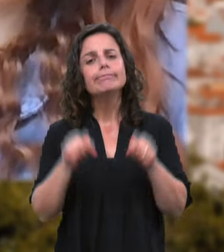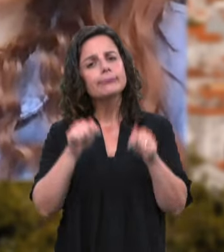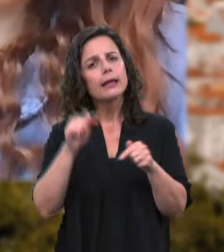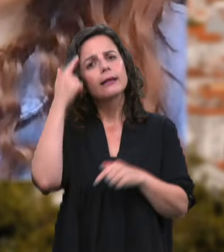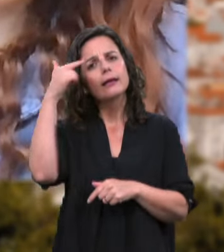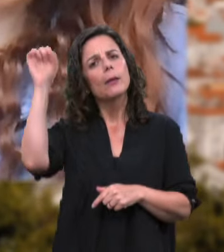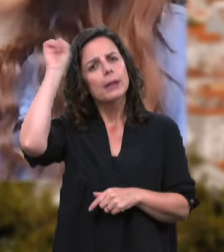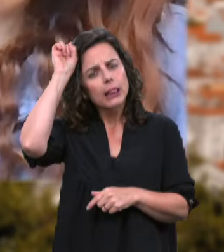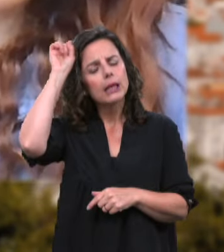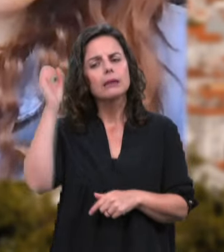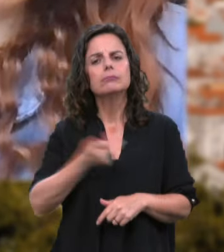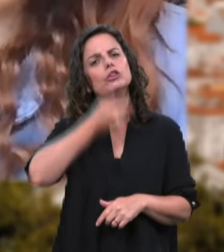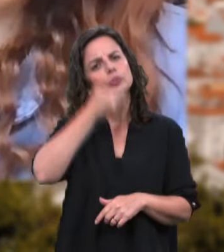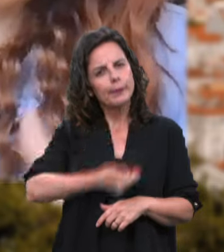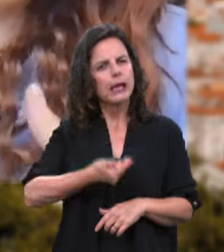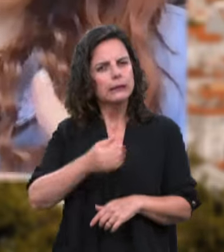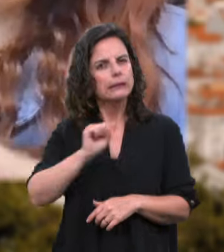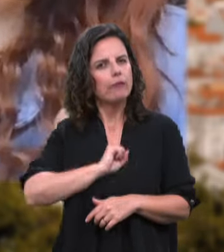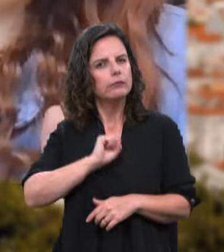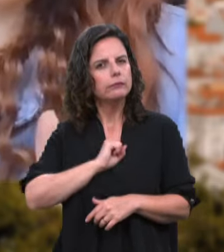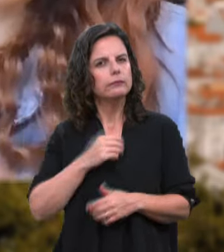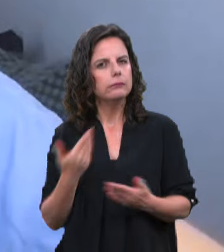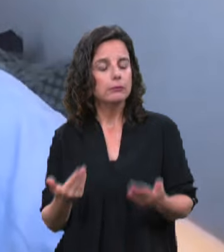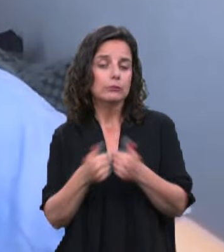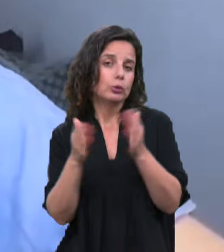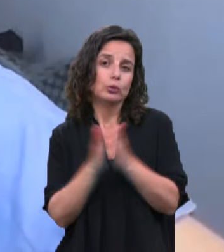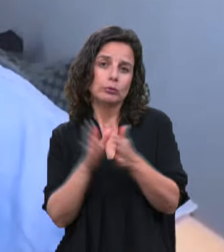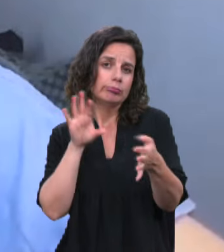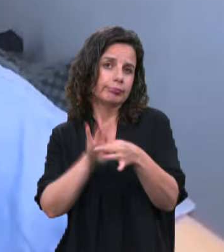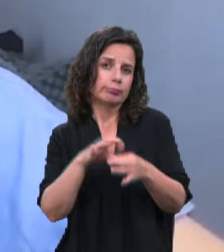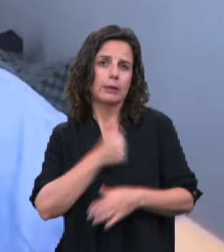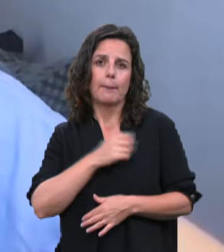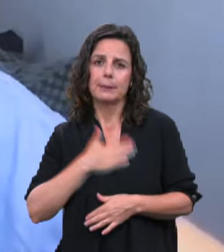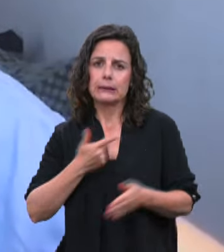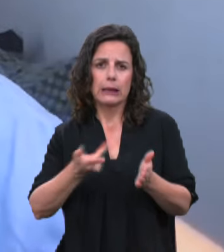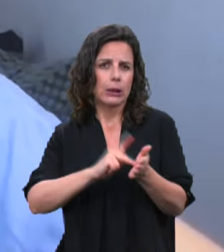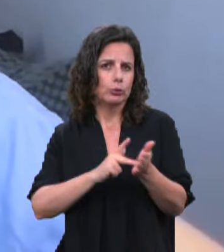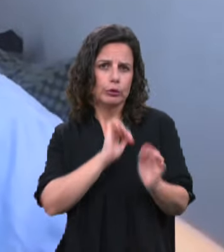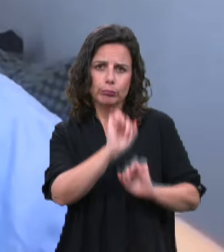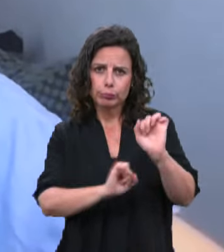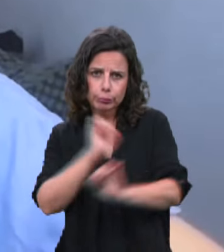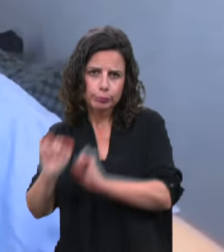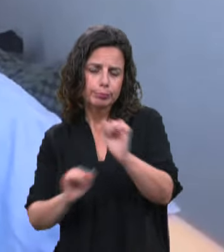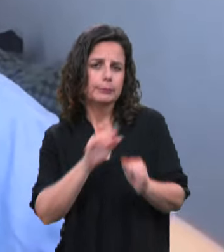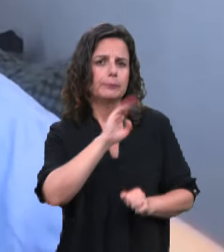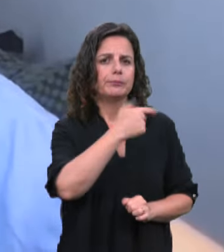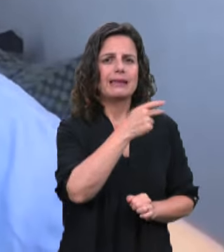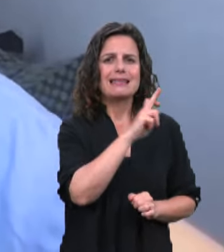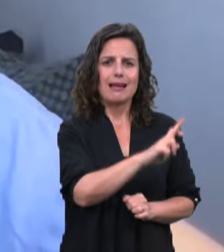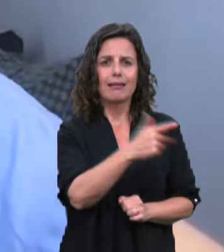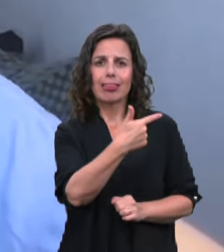Aqui em Berlim, a minha experiência tem sido toda em empresas de tecnologia, em